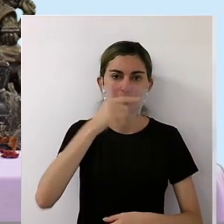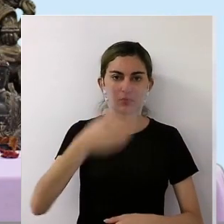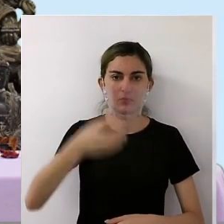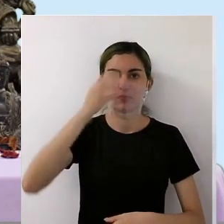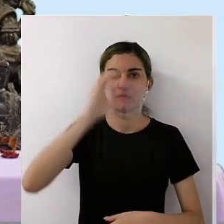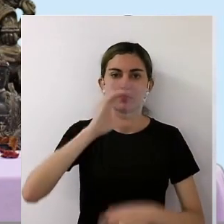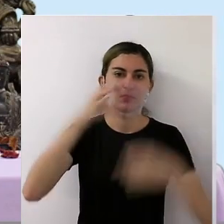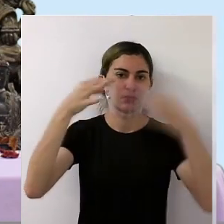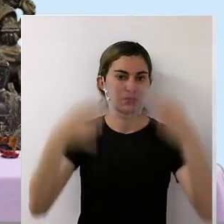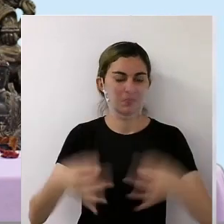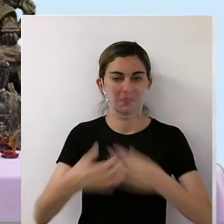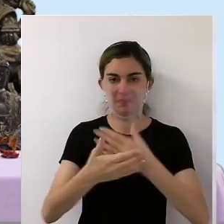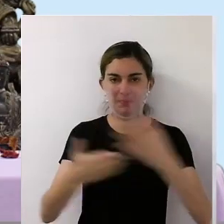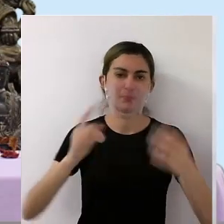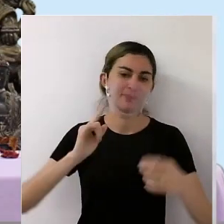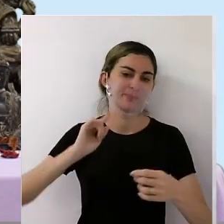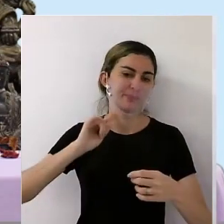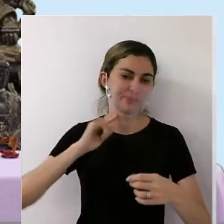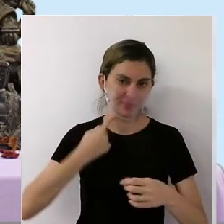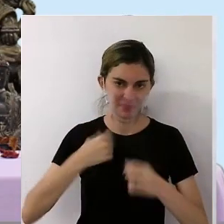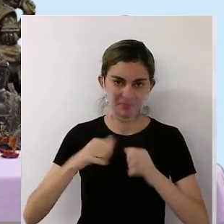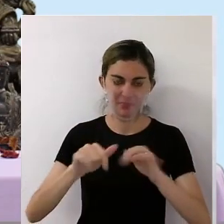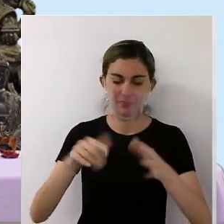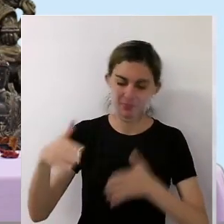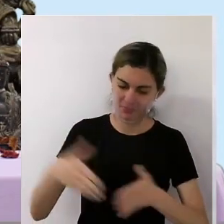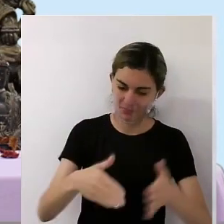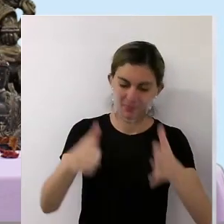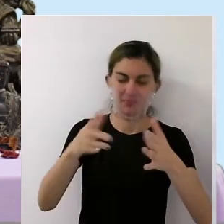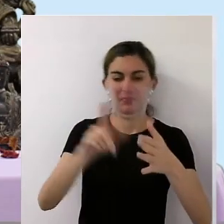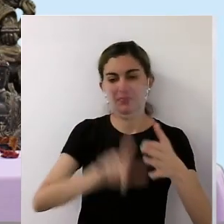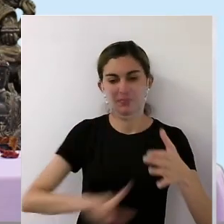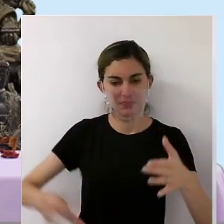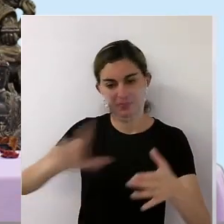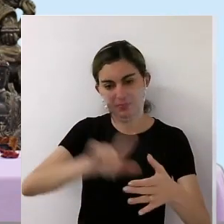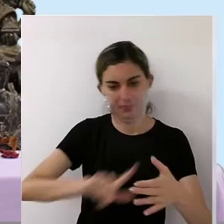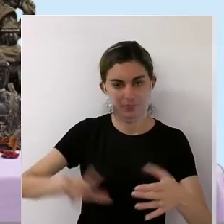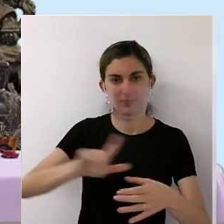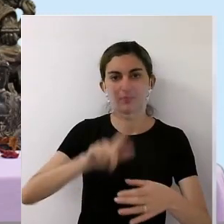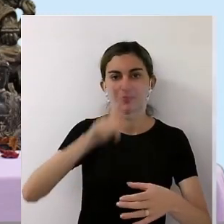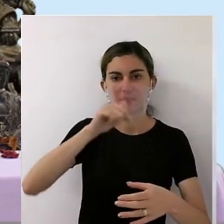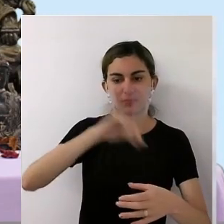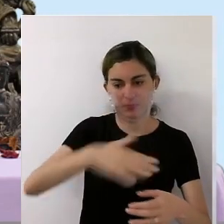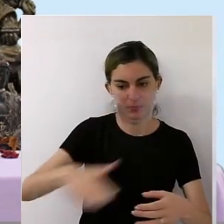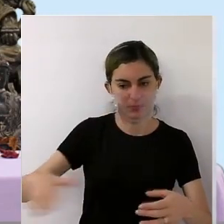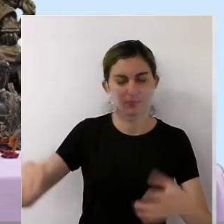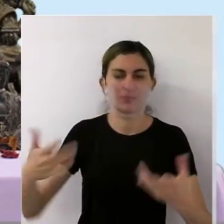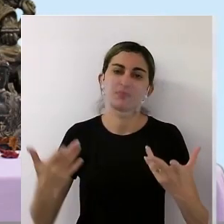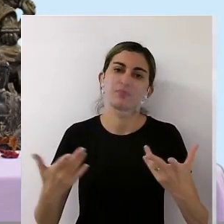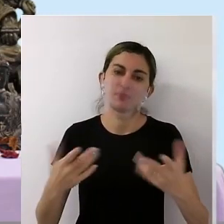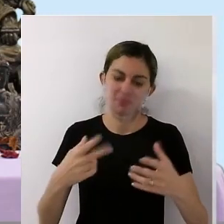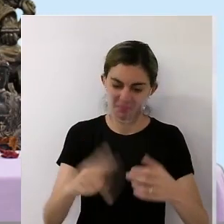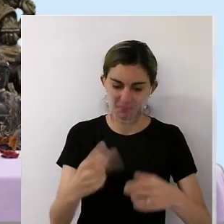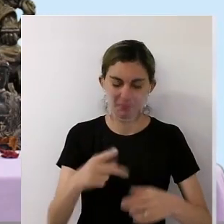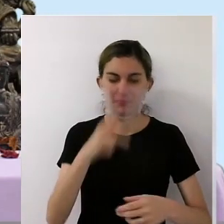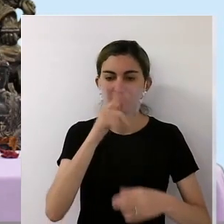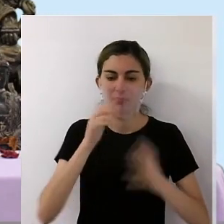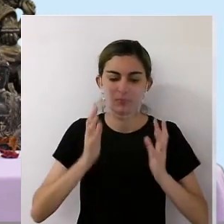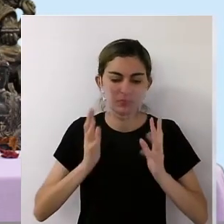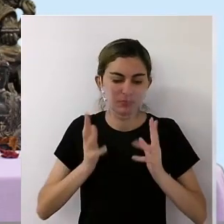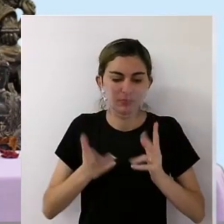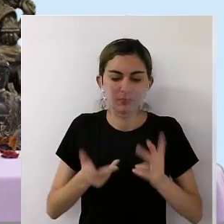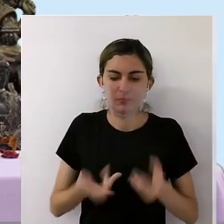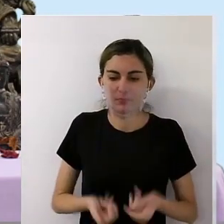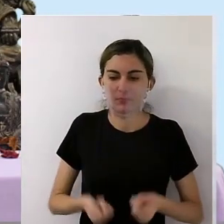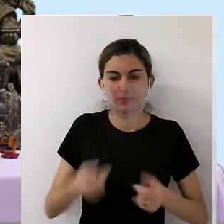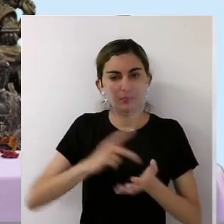Que é justamente a contaminação de rios, de lagos, que tem ali aquela água